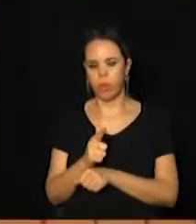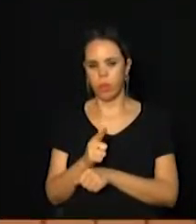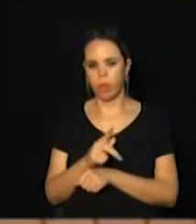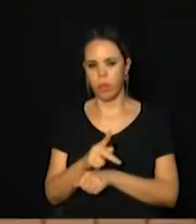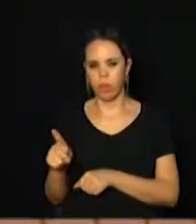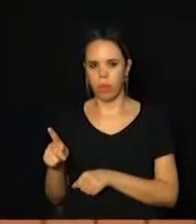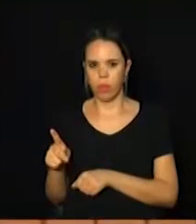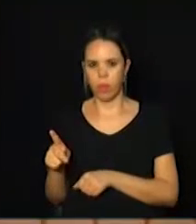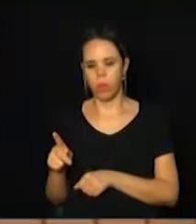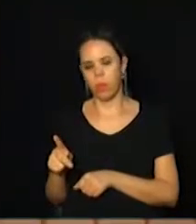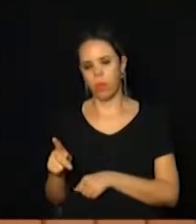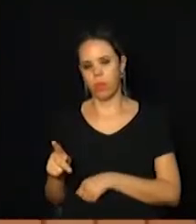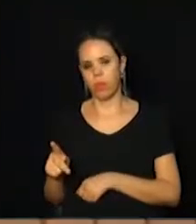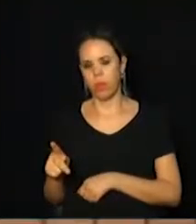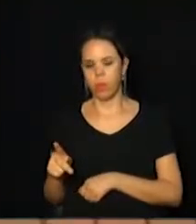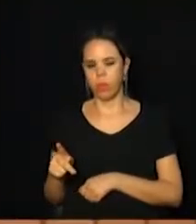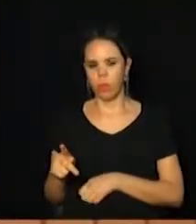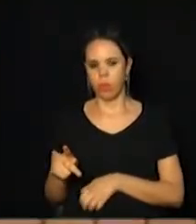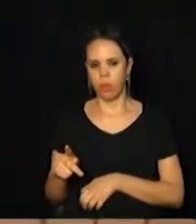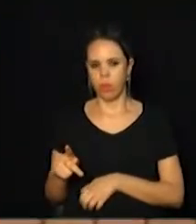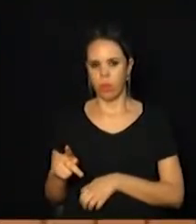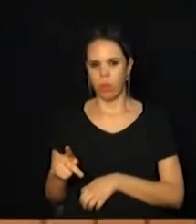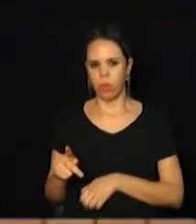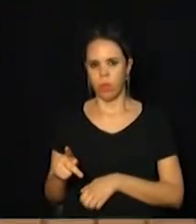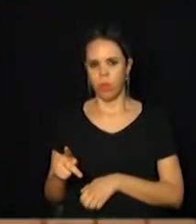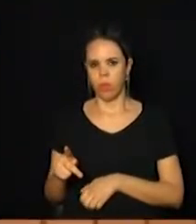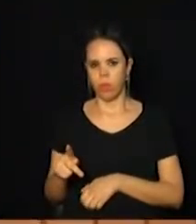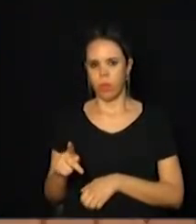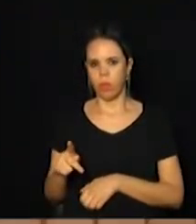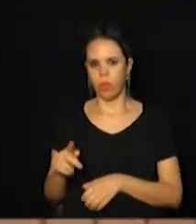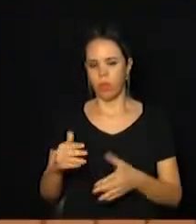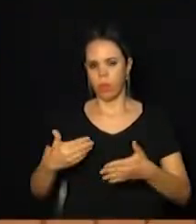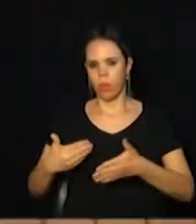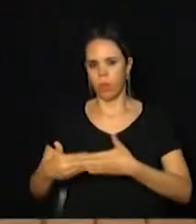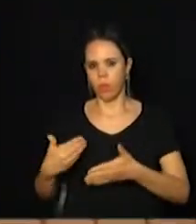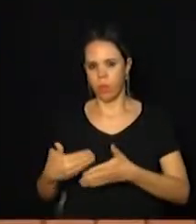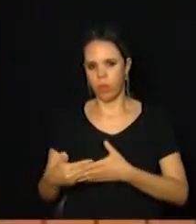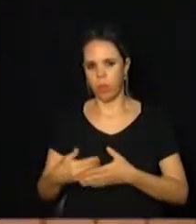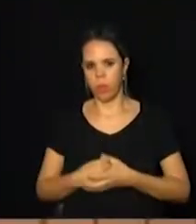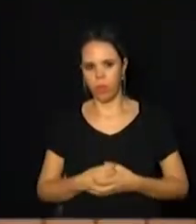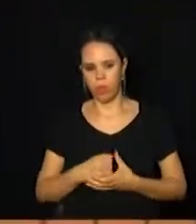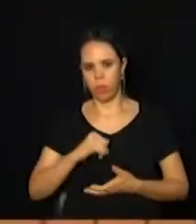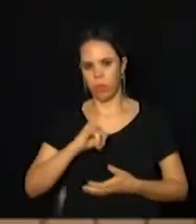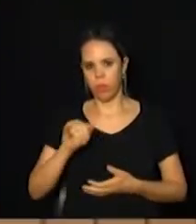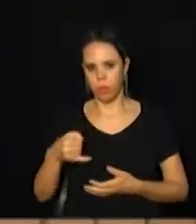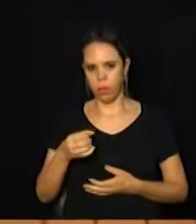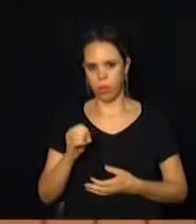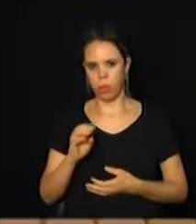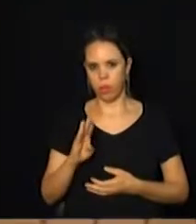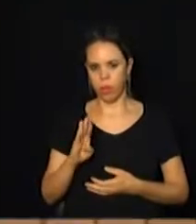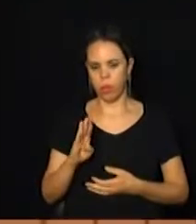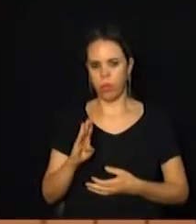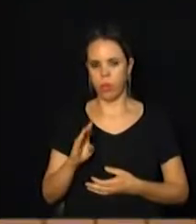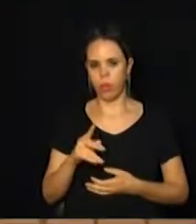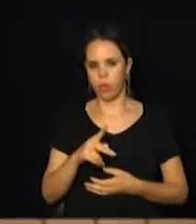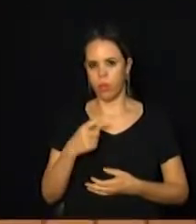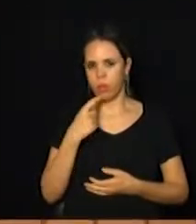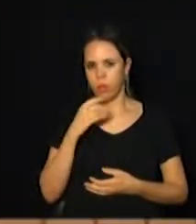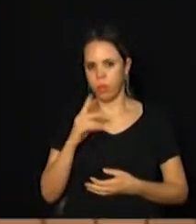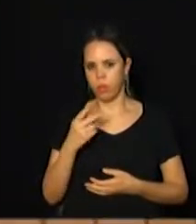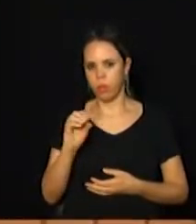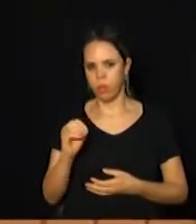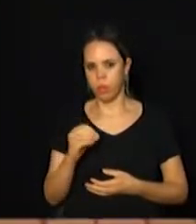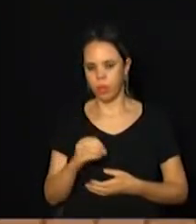o presidente de ar de Ribeirão Preto e lábio presidente de Campinas